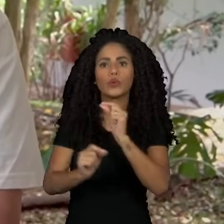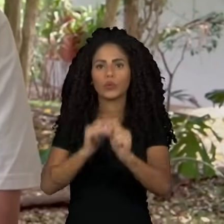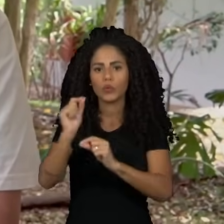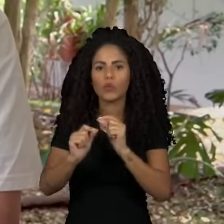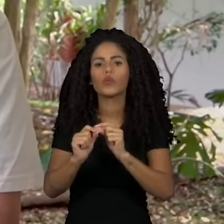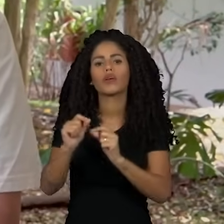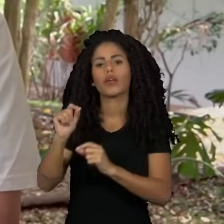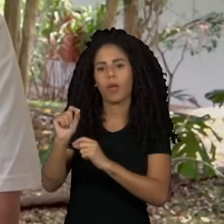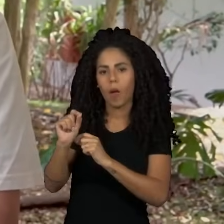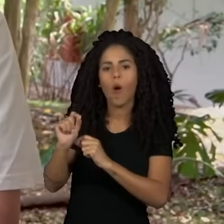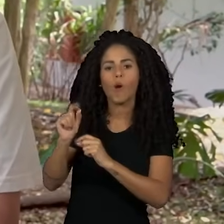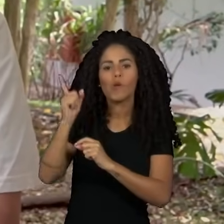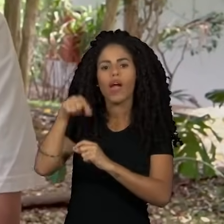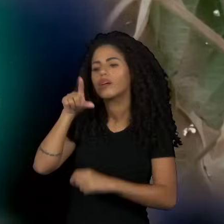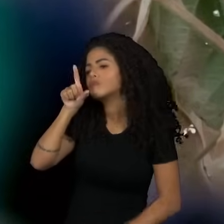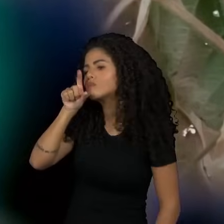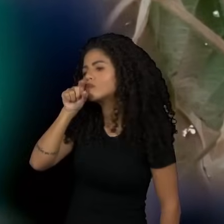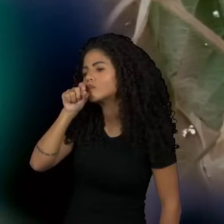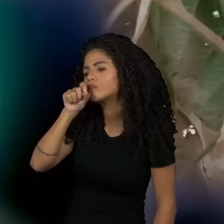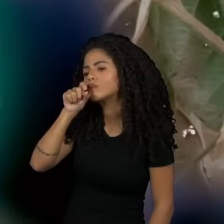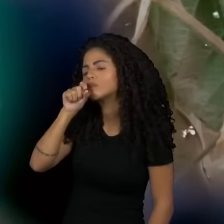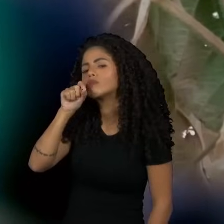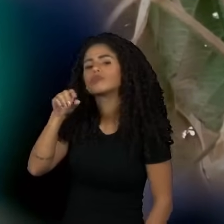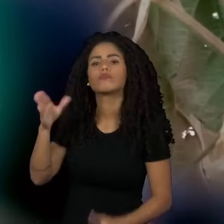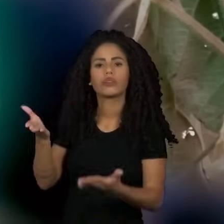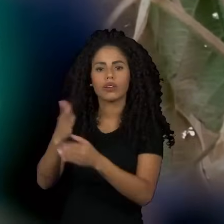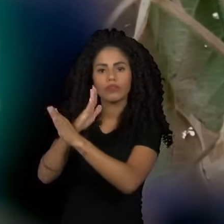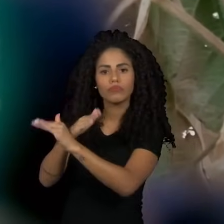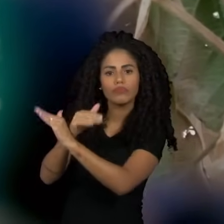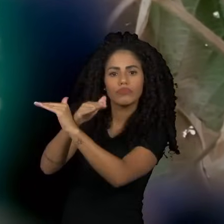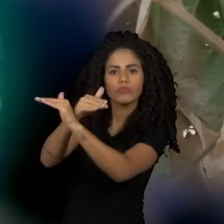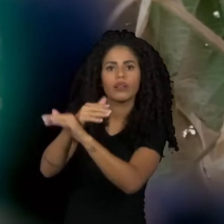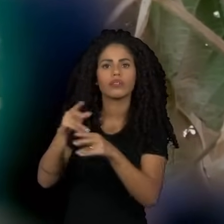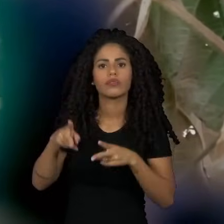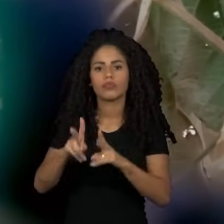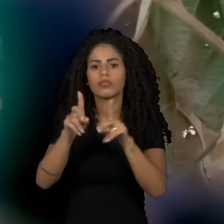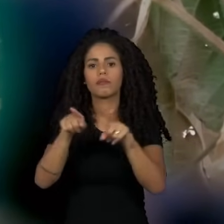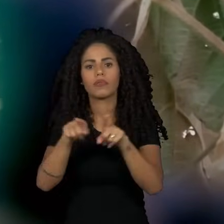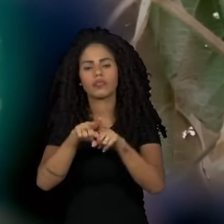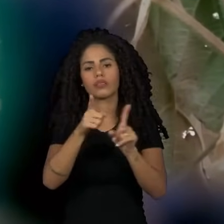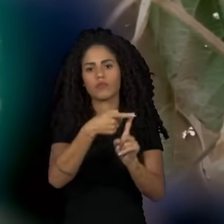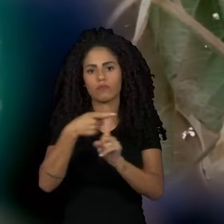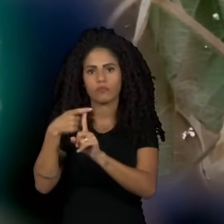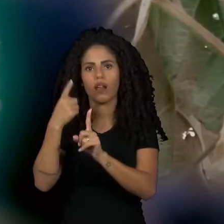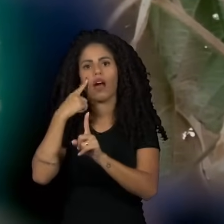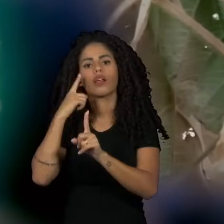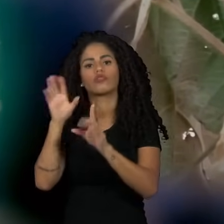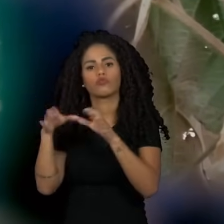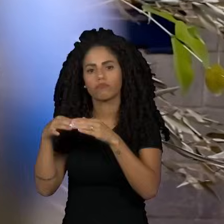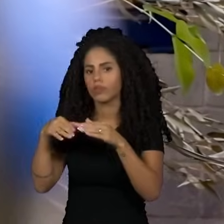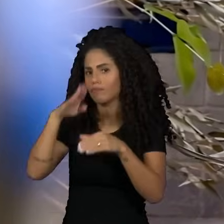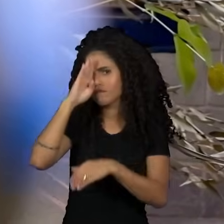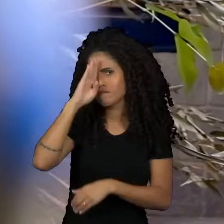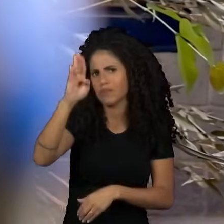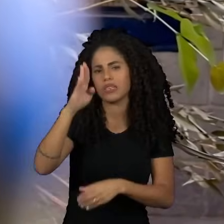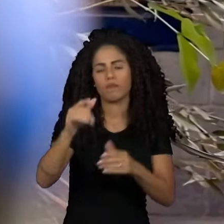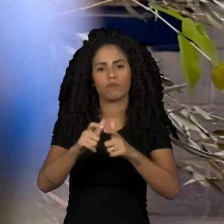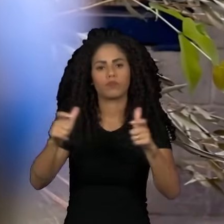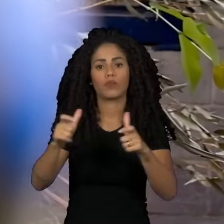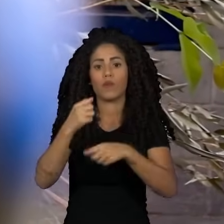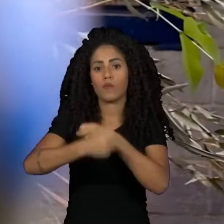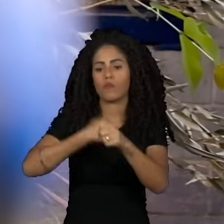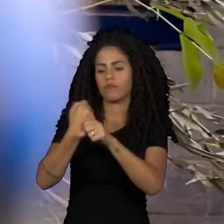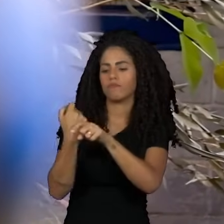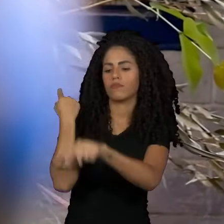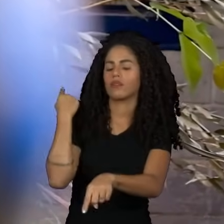os passarinhos, os passeriformes. Seja de vida livre ou seja de cativeiro, são as aves, nosso carro-chefe. Só ano